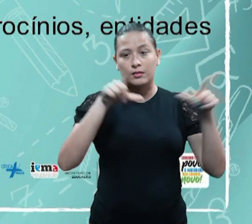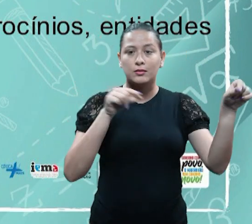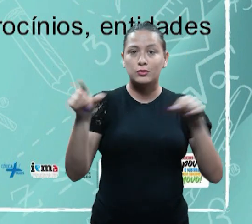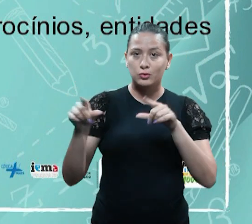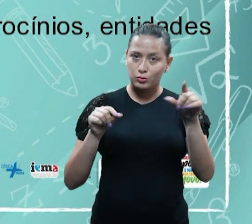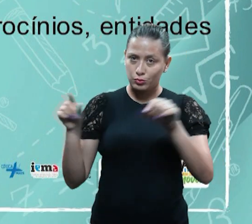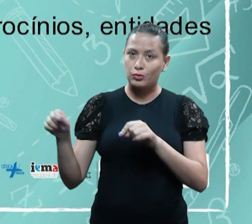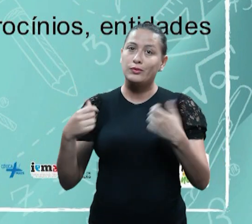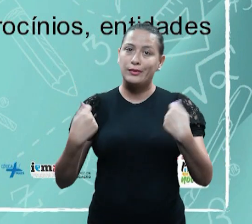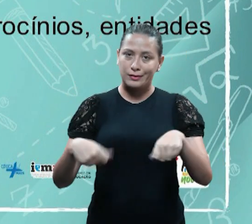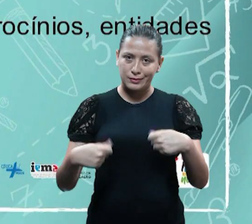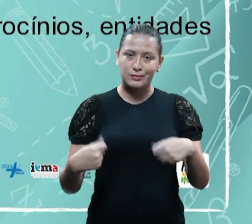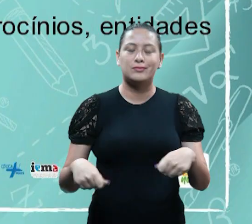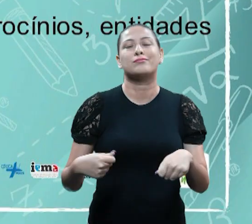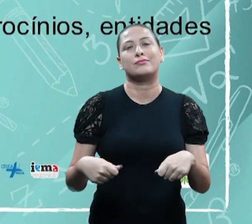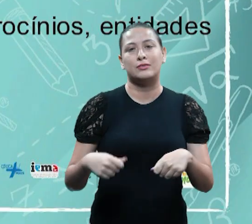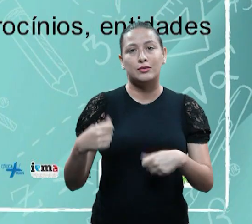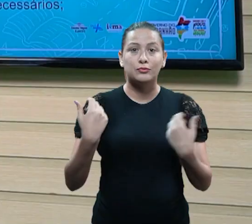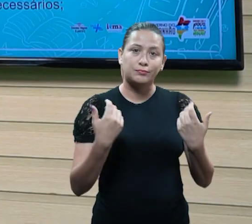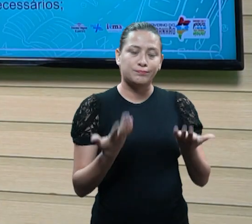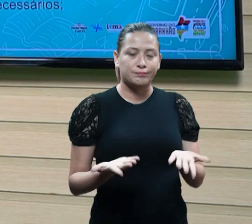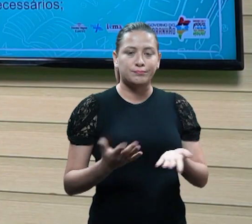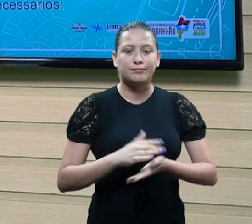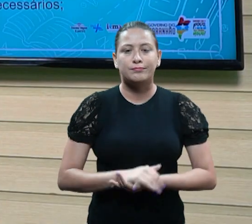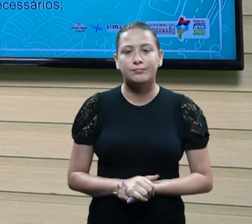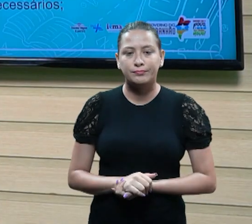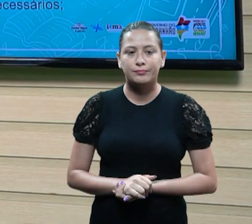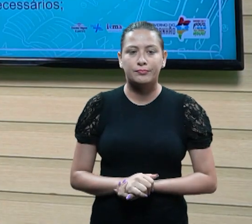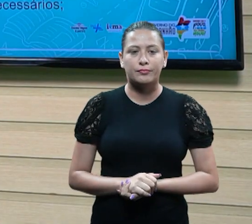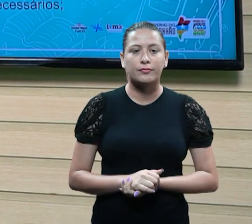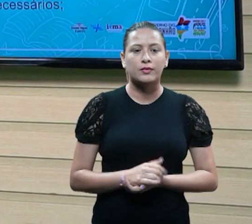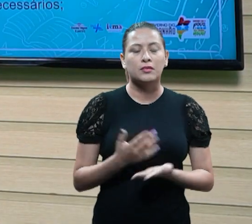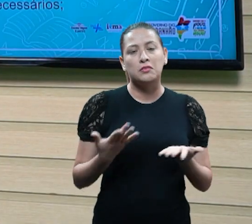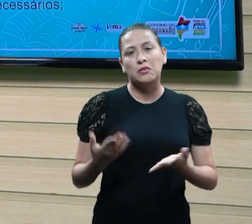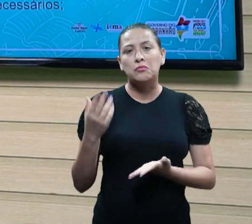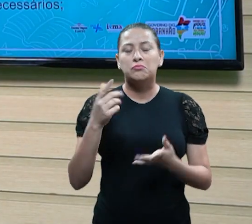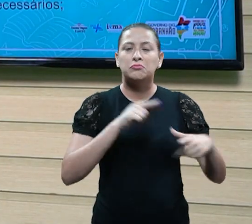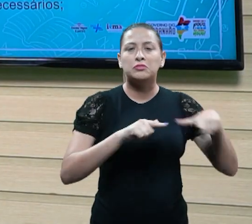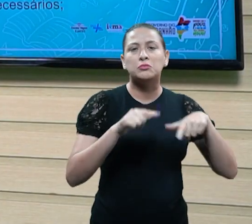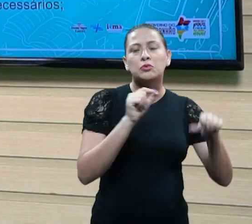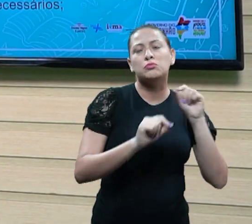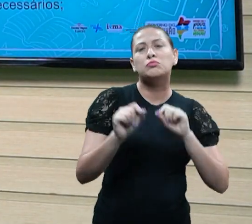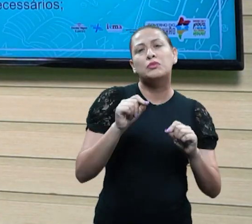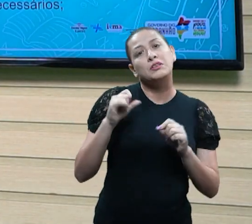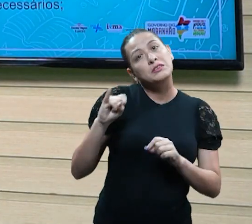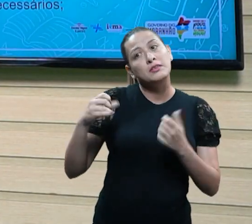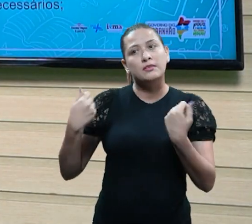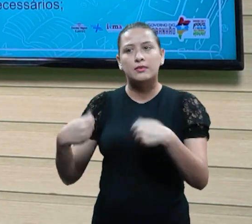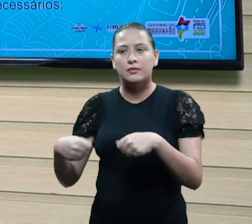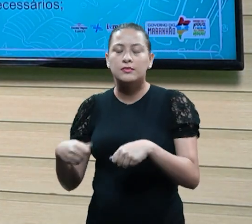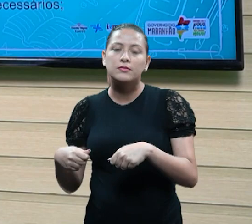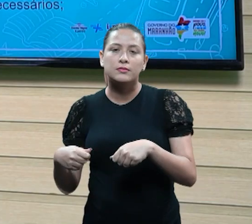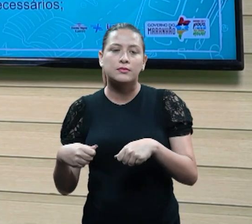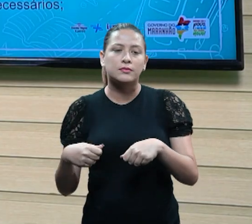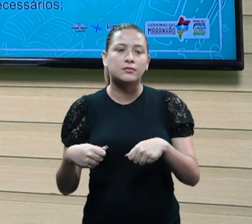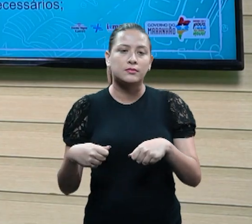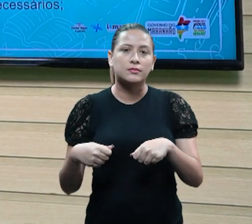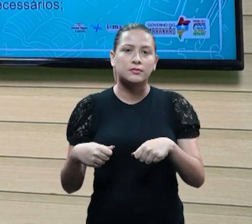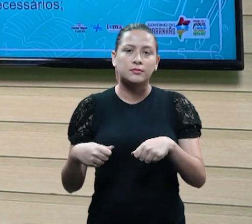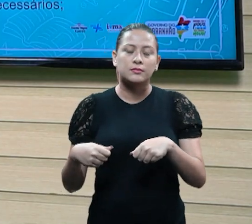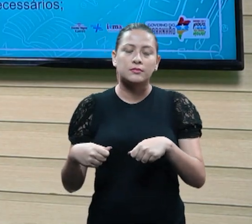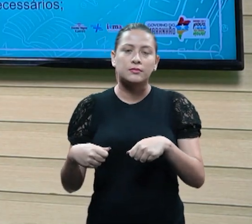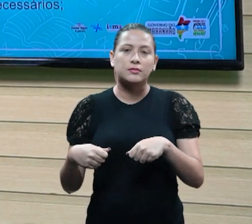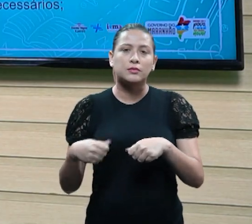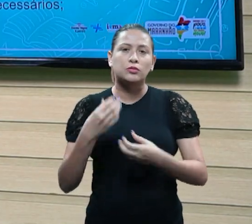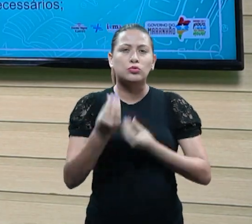alternativas para suprir essas necessidades. Então, o que eu vou trabalhar? Se eu necessito disso, a gente tem que saber elaborar